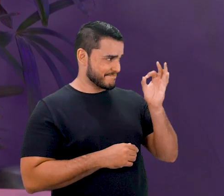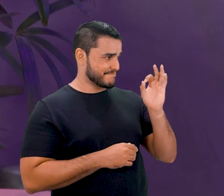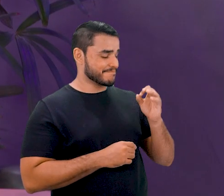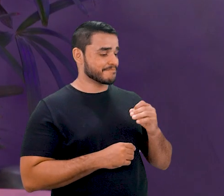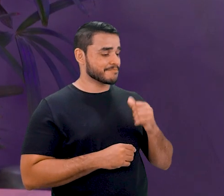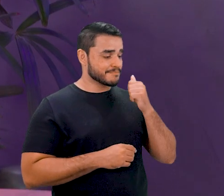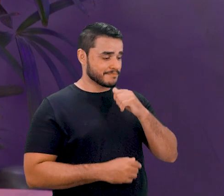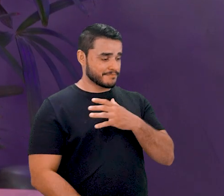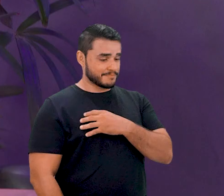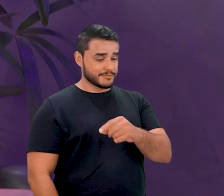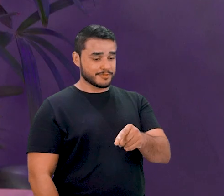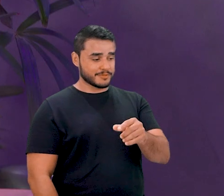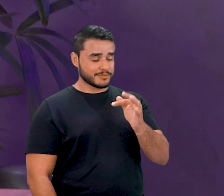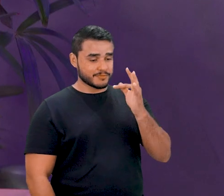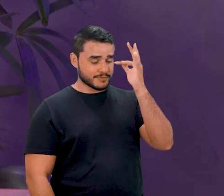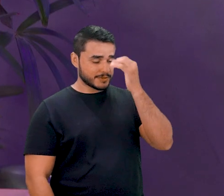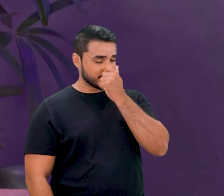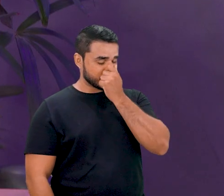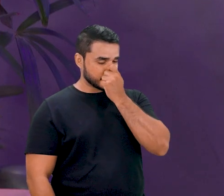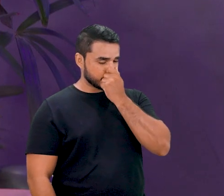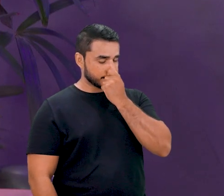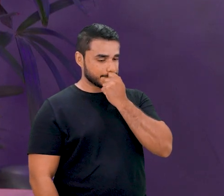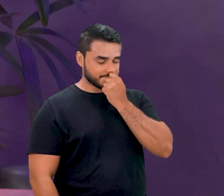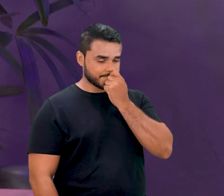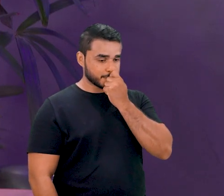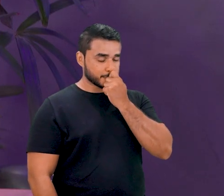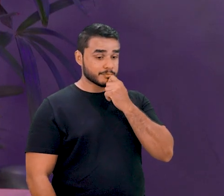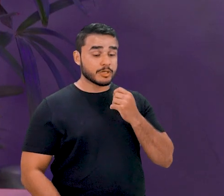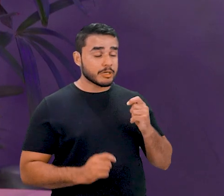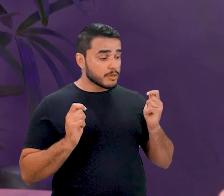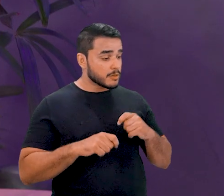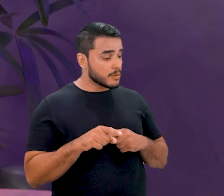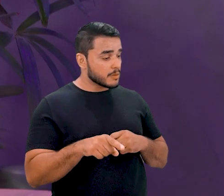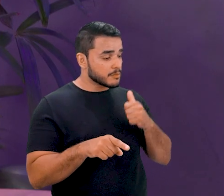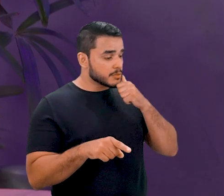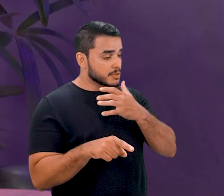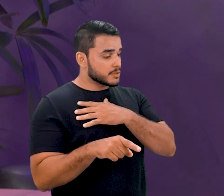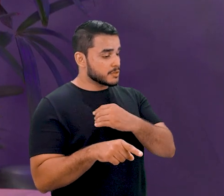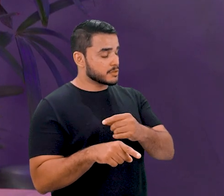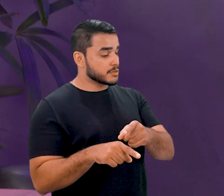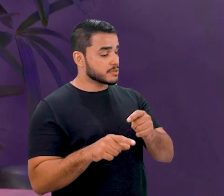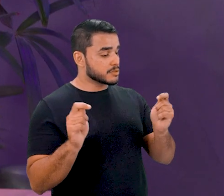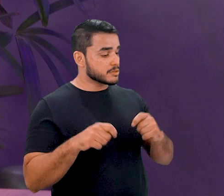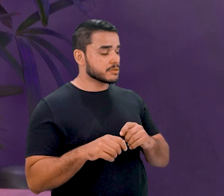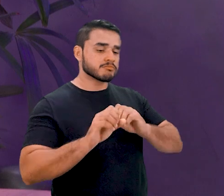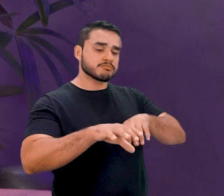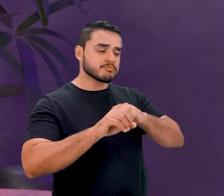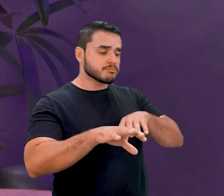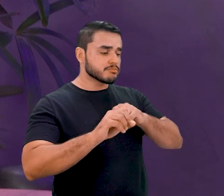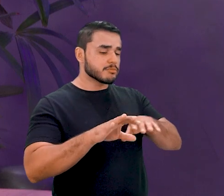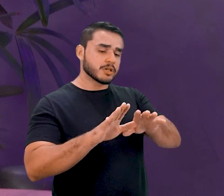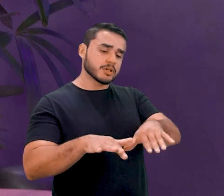elas são o nosso futuro. É, verdade. E eu acho que a maior forma de a gente transformar o mundo é educando as